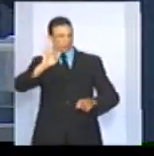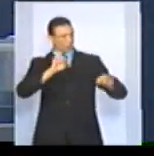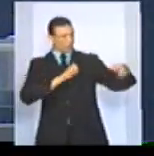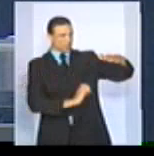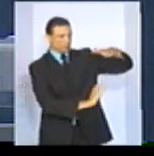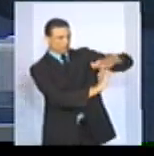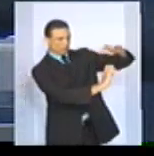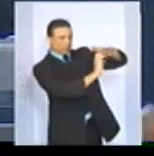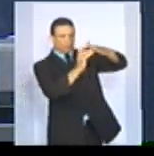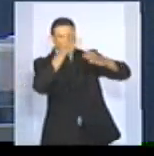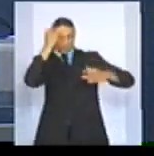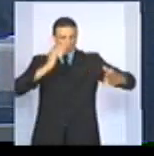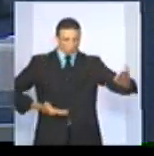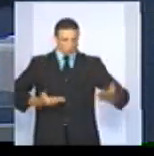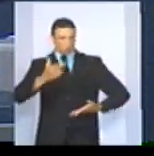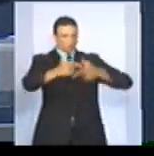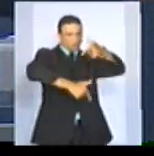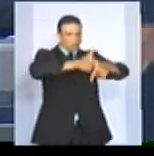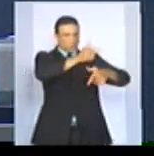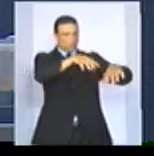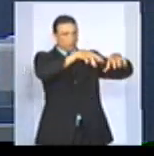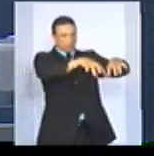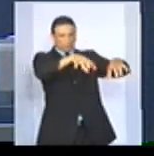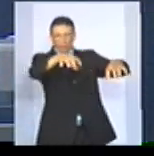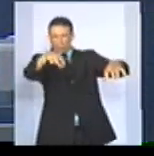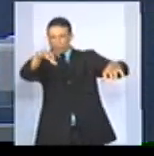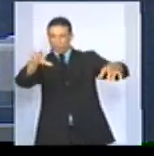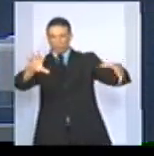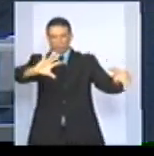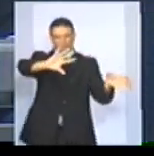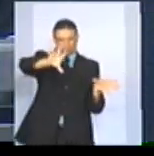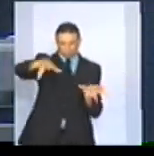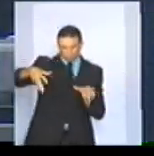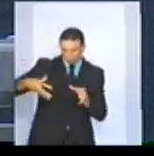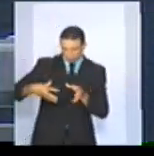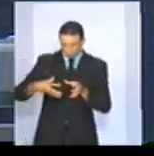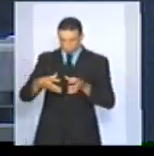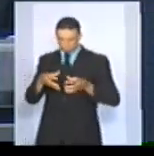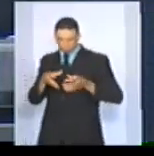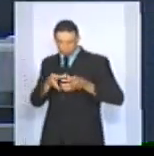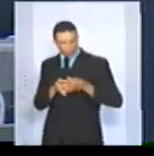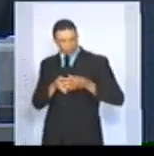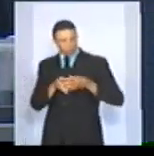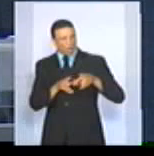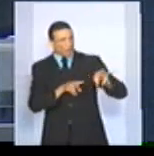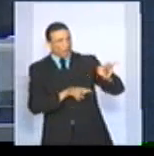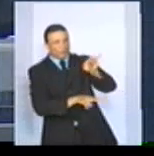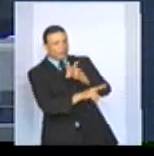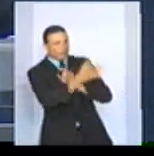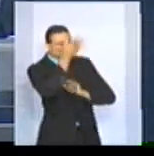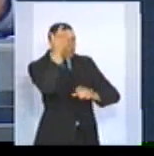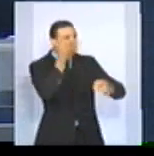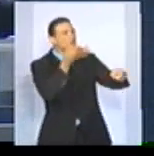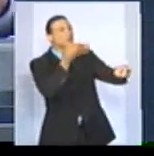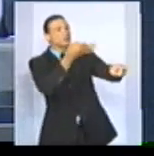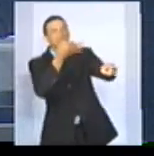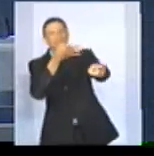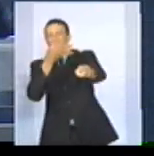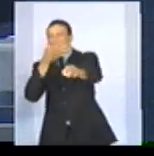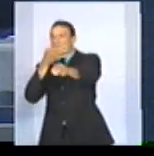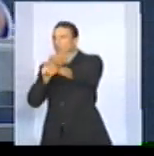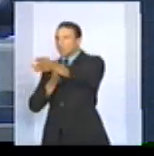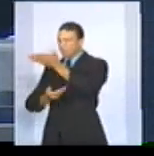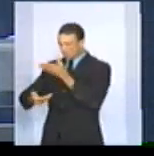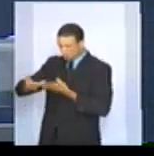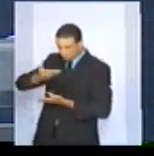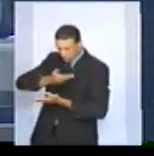com trabalhadores com vários setores de sociedade e a gente viu como é importante ouvir a todos eu chamo a todos